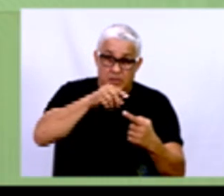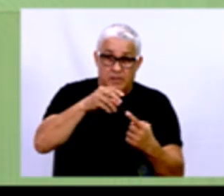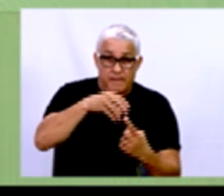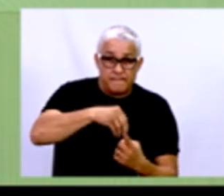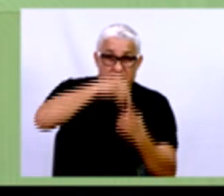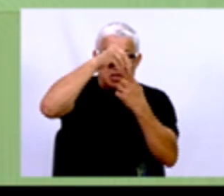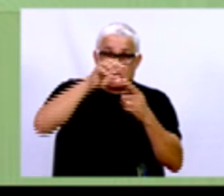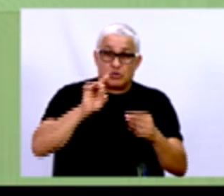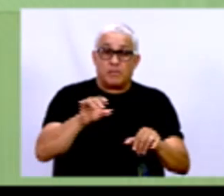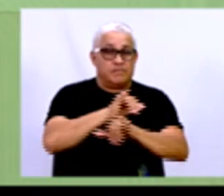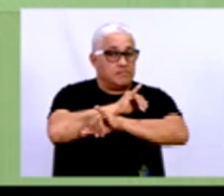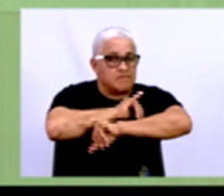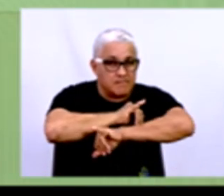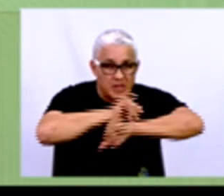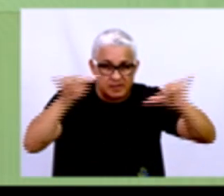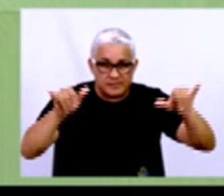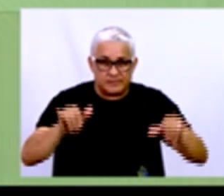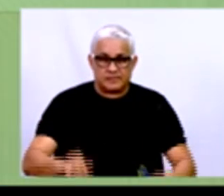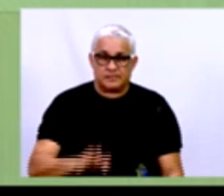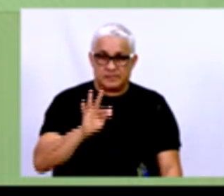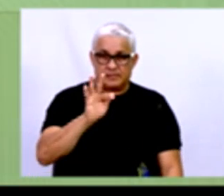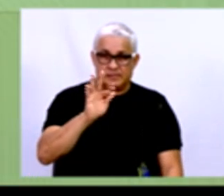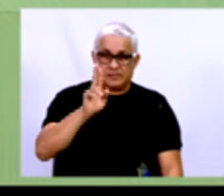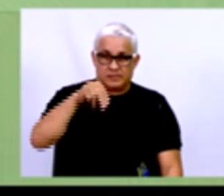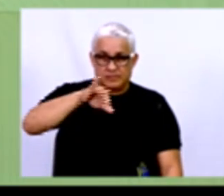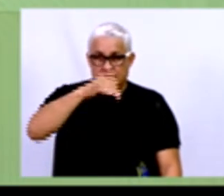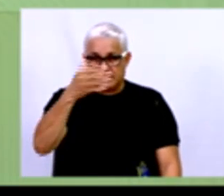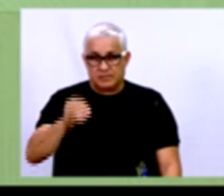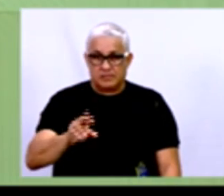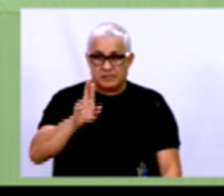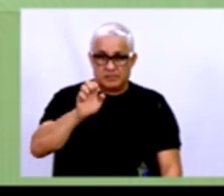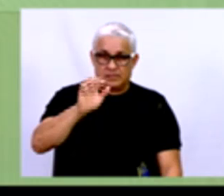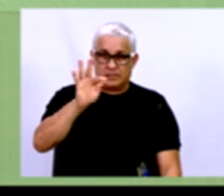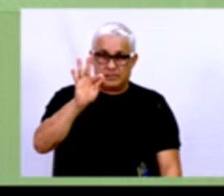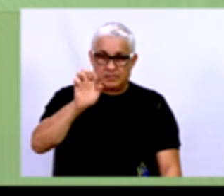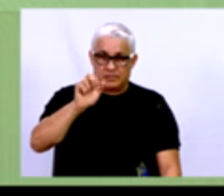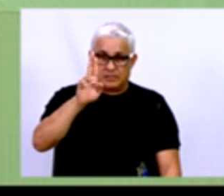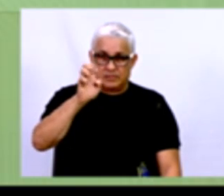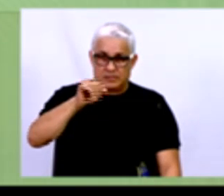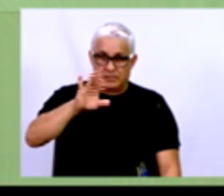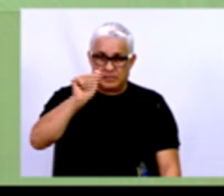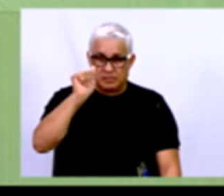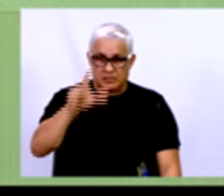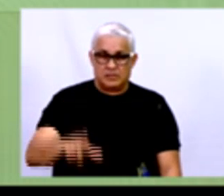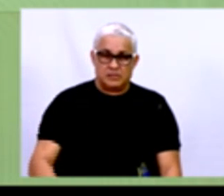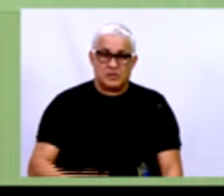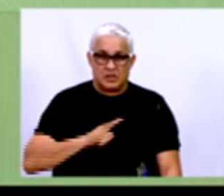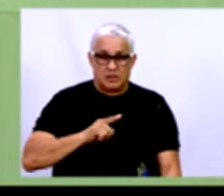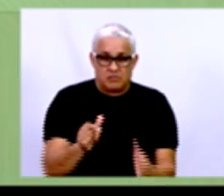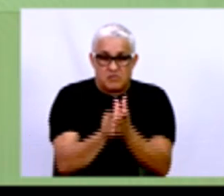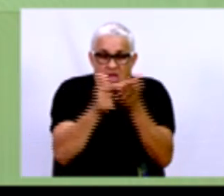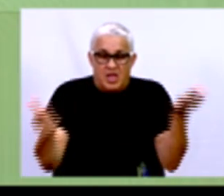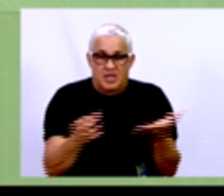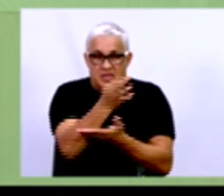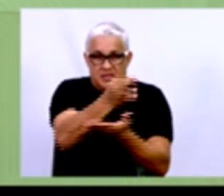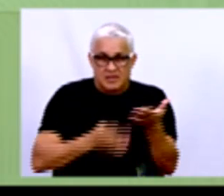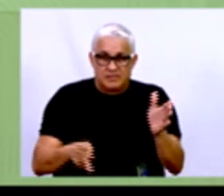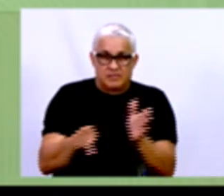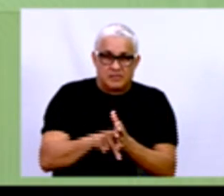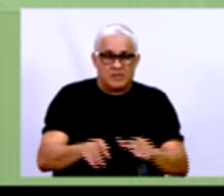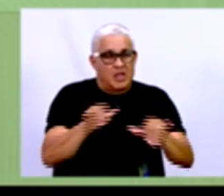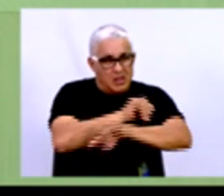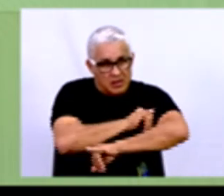apenas informar. E a função referencial, ela aparece principalmente nos textos jornalísticos, né?